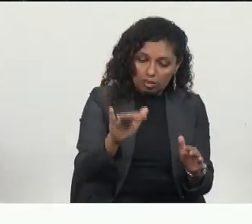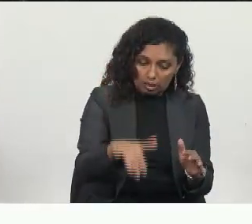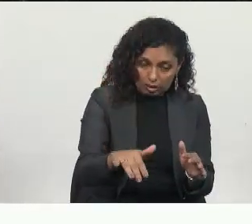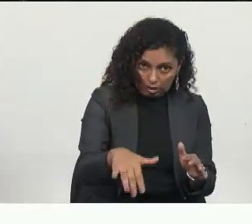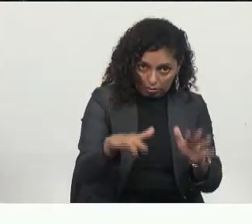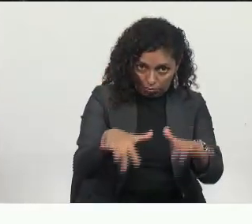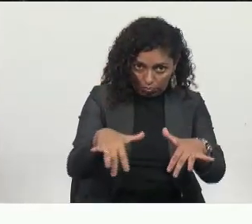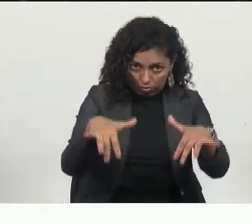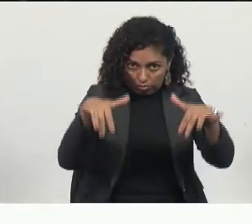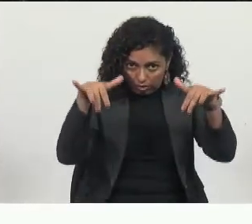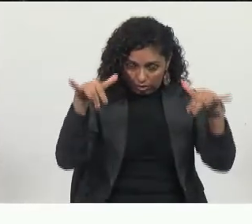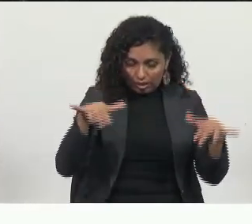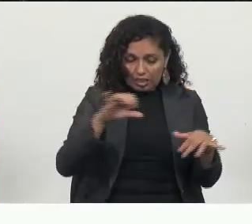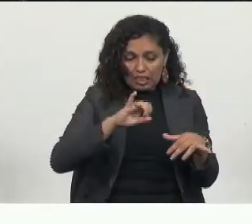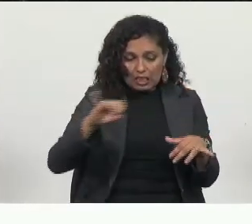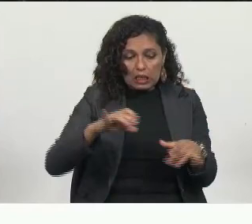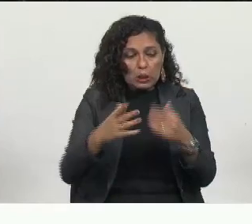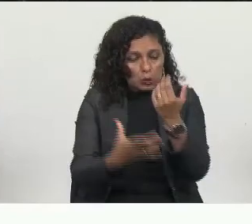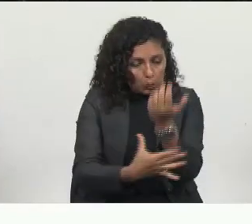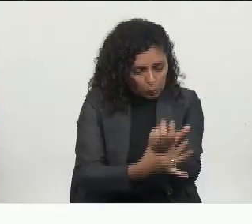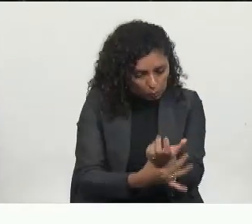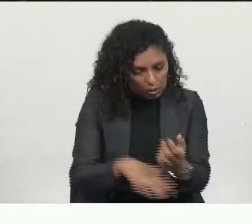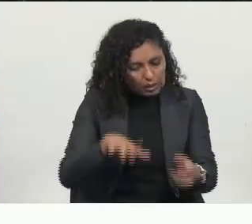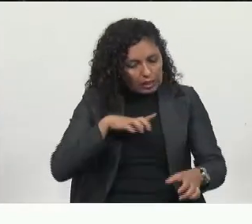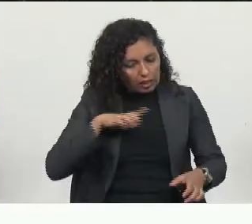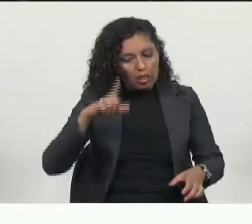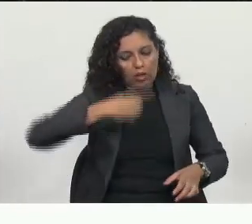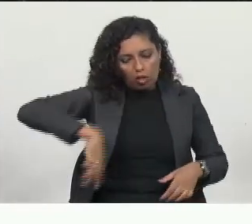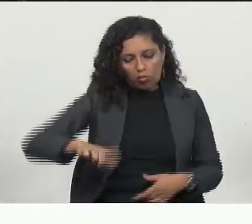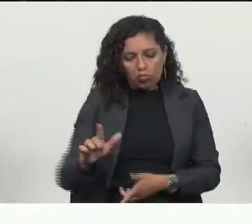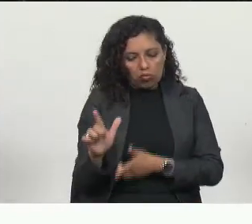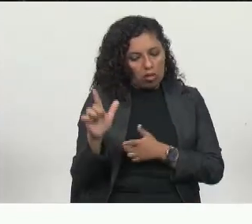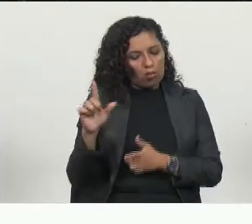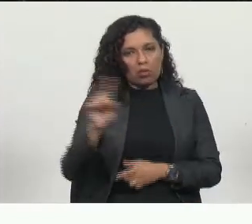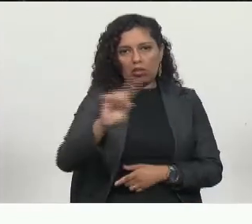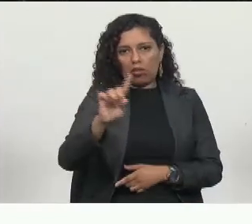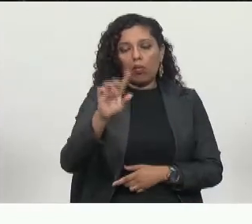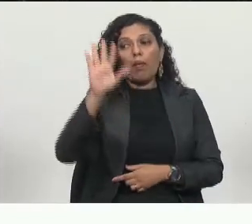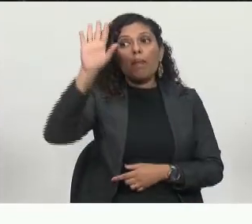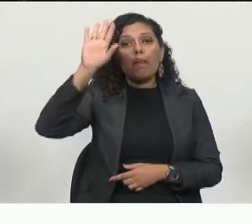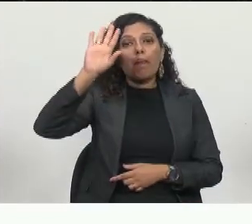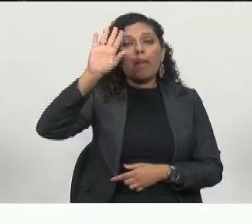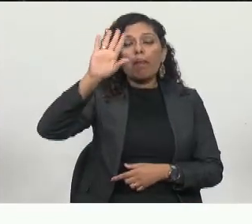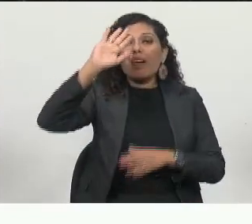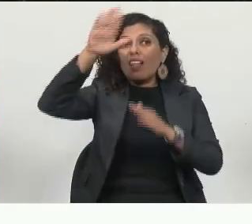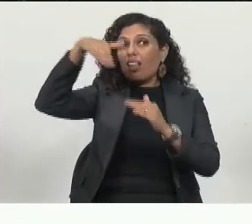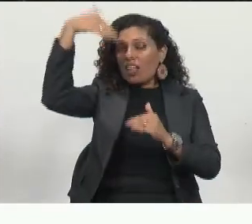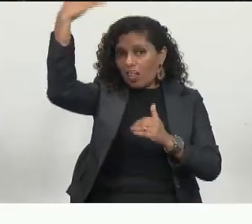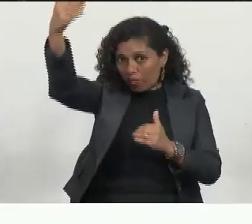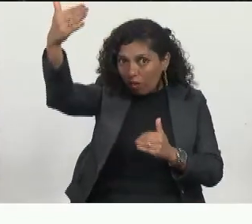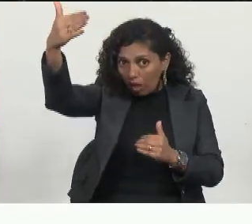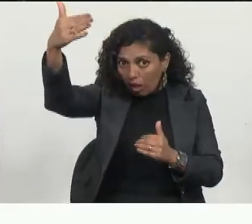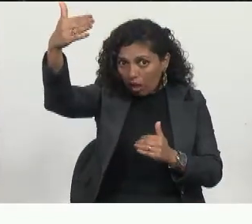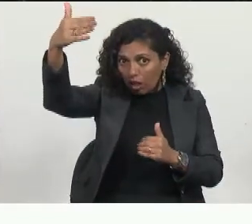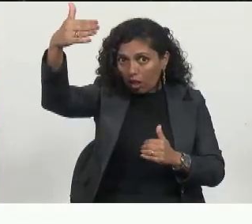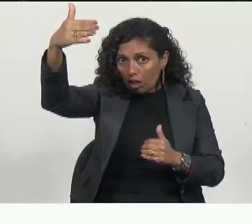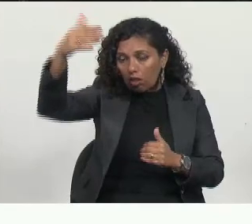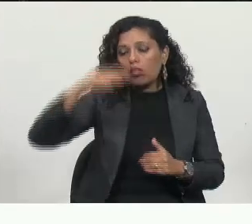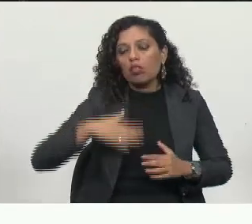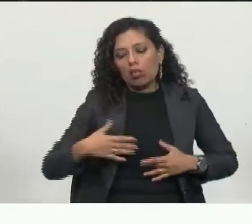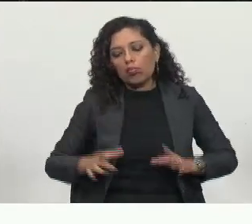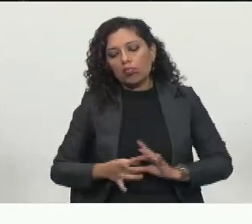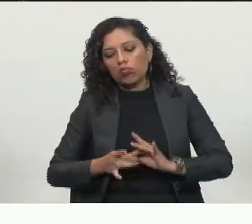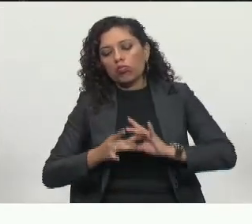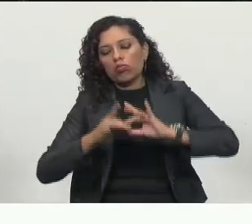tenhamos segurança, isso seria uma exceção no plenário. Mas você no seu gabinete, você nas adjacências, depois tem